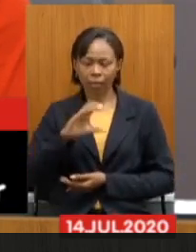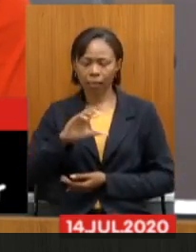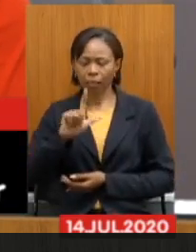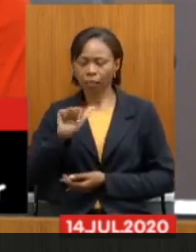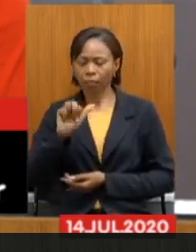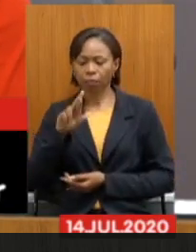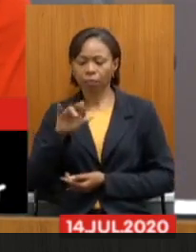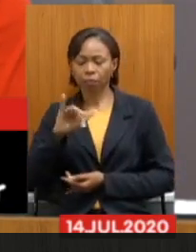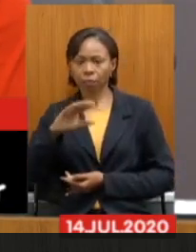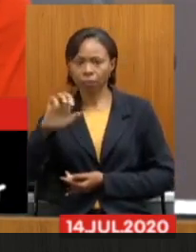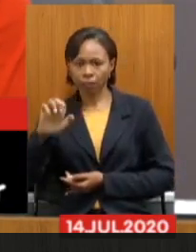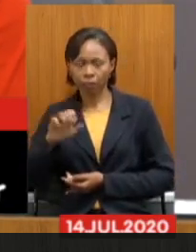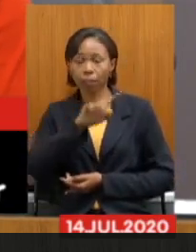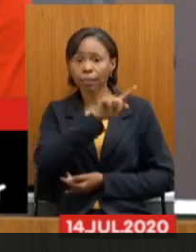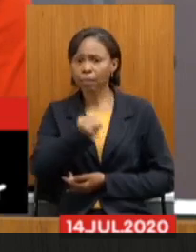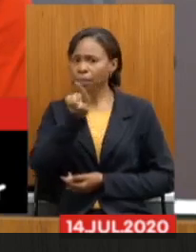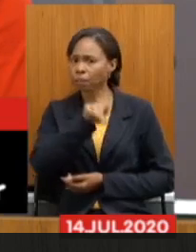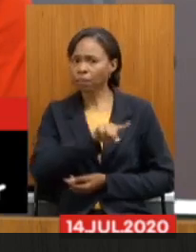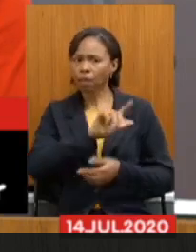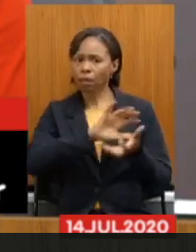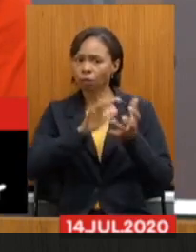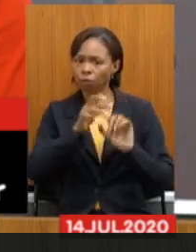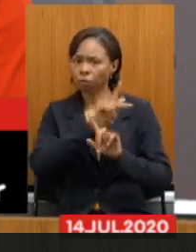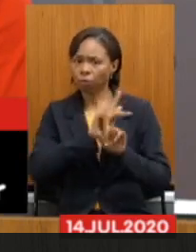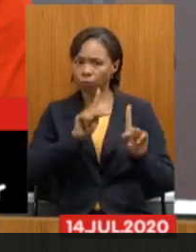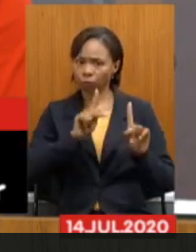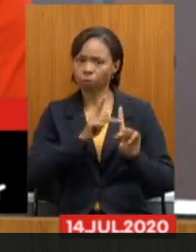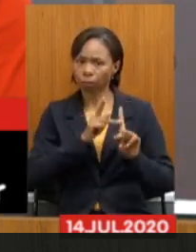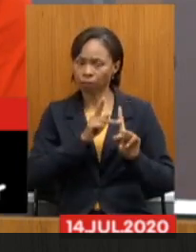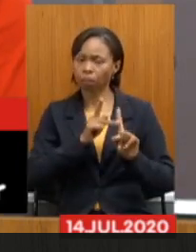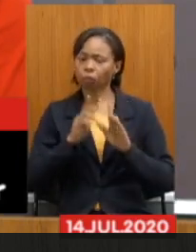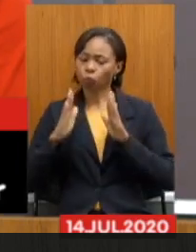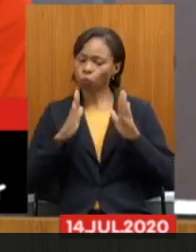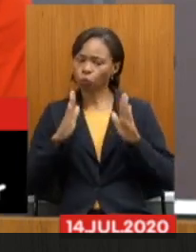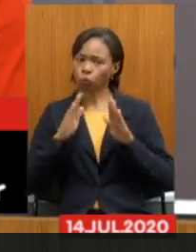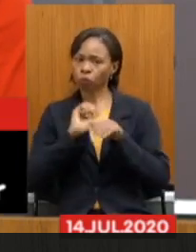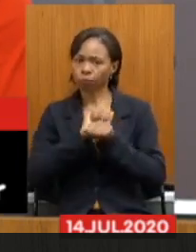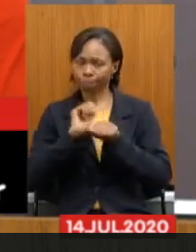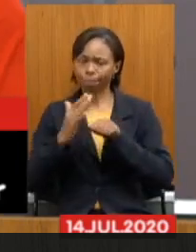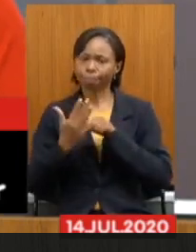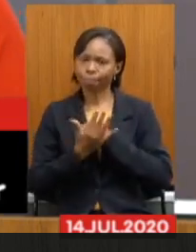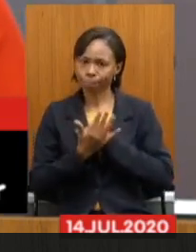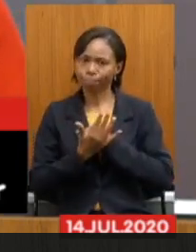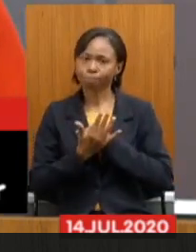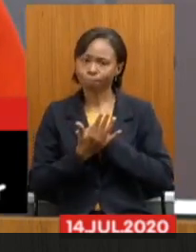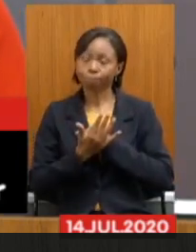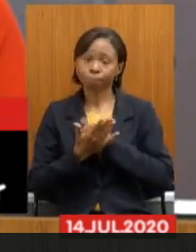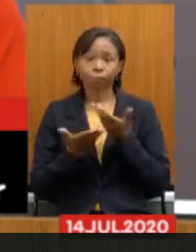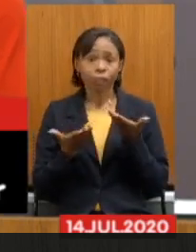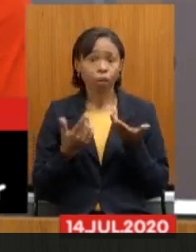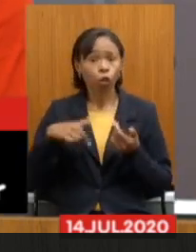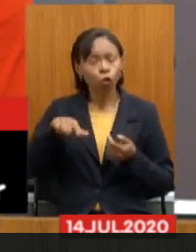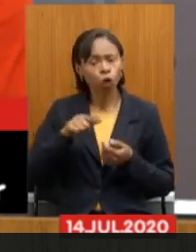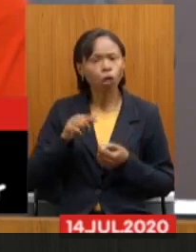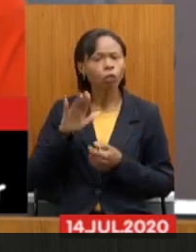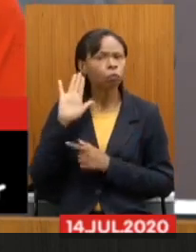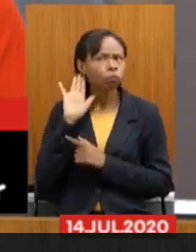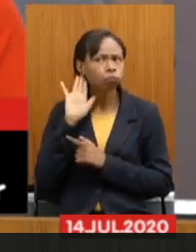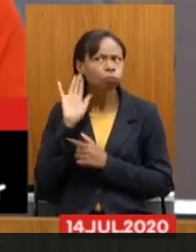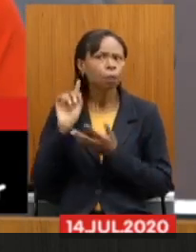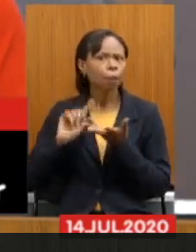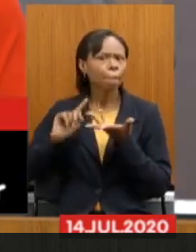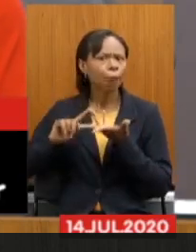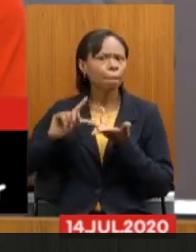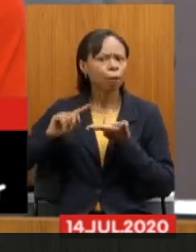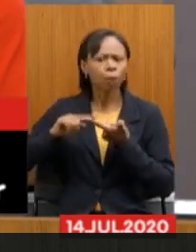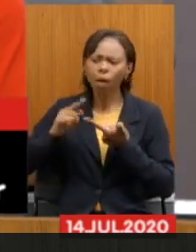a suspensão da tramitação da reforma da Previdência enquanto durar a pandemia. Só se nós escutarmos as entidades